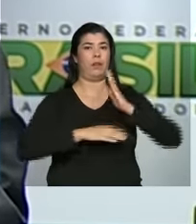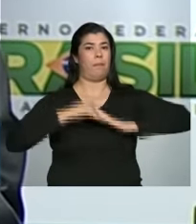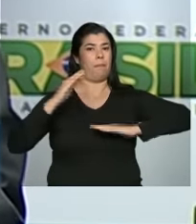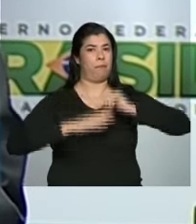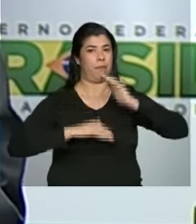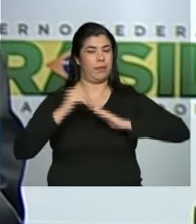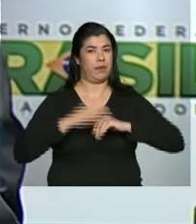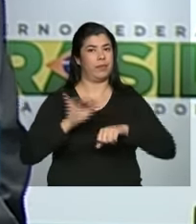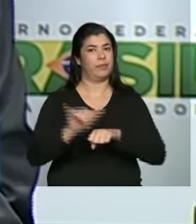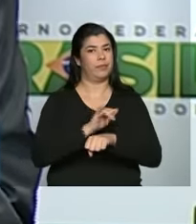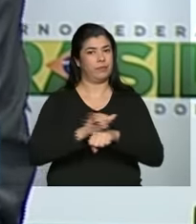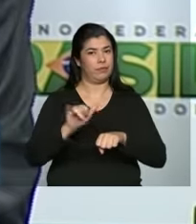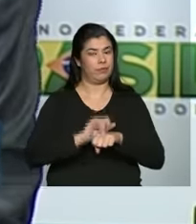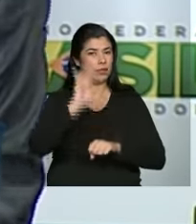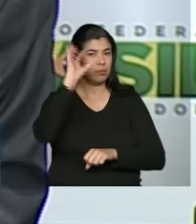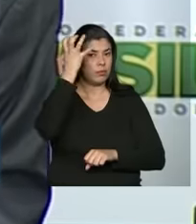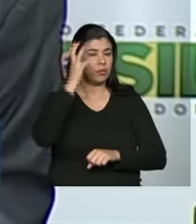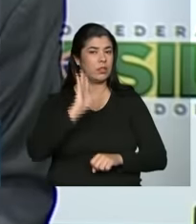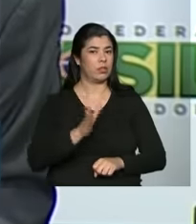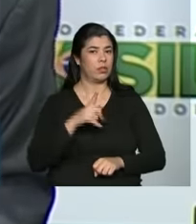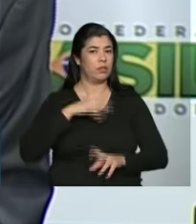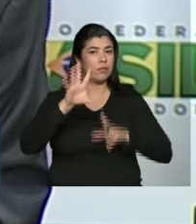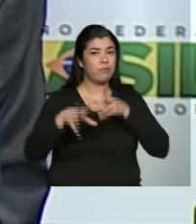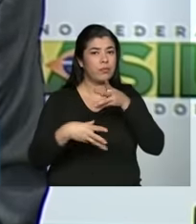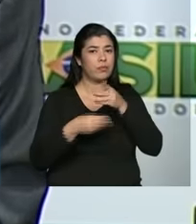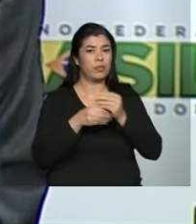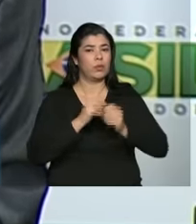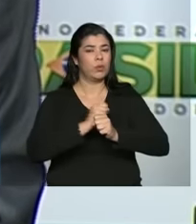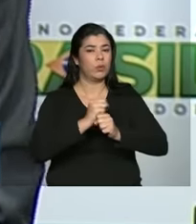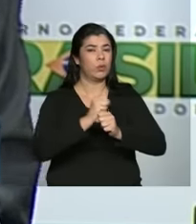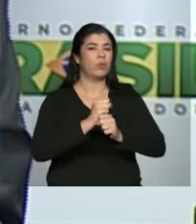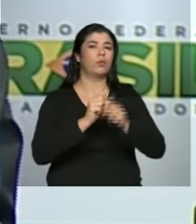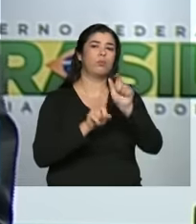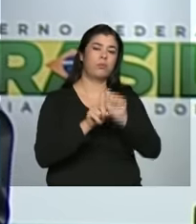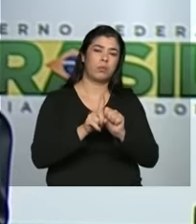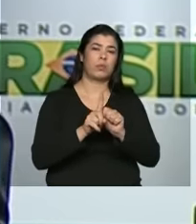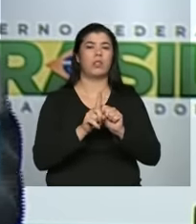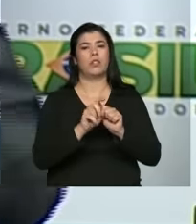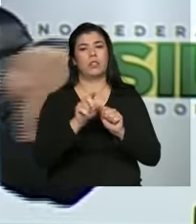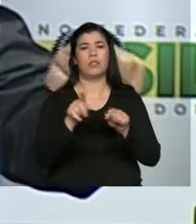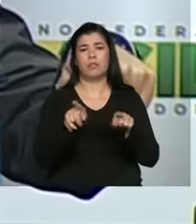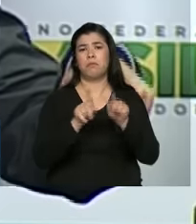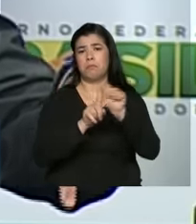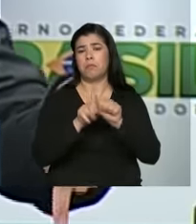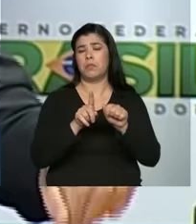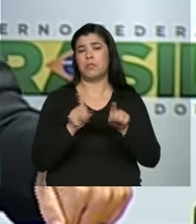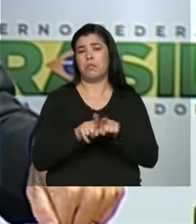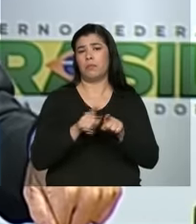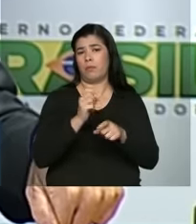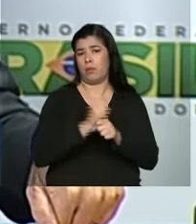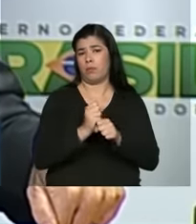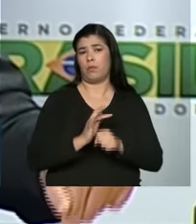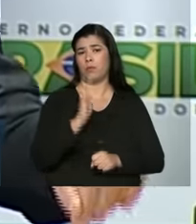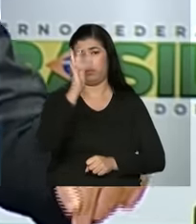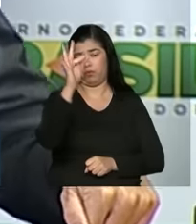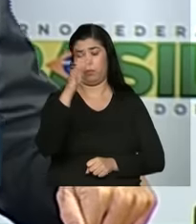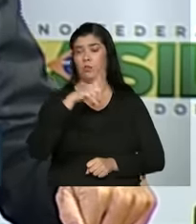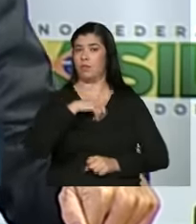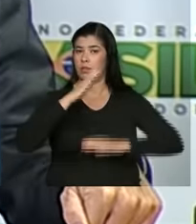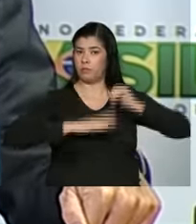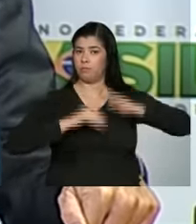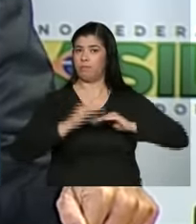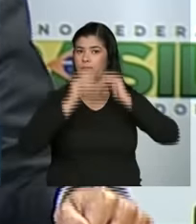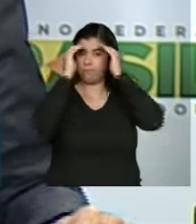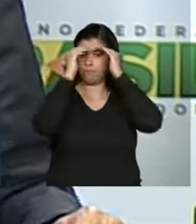sendo definidas tomadas e que serão implantadas ao longo dos próximos meses e anos serão efetivamente colocadas e em